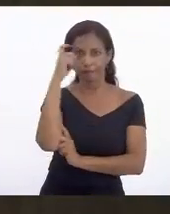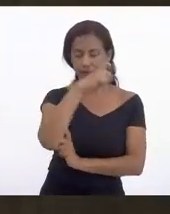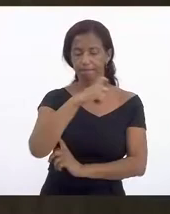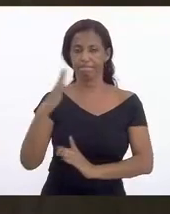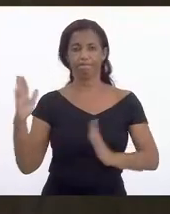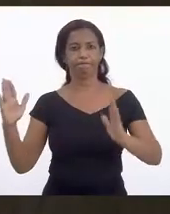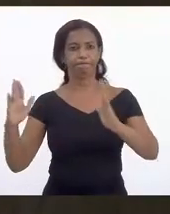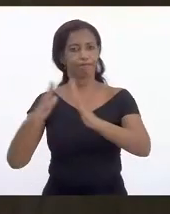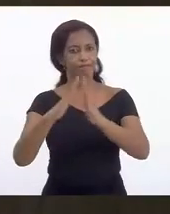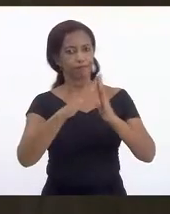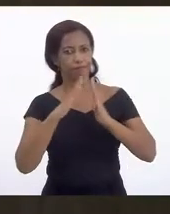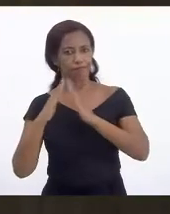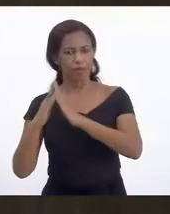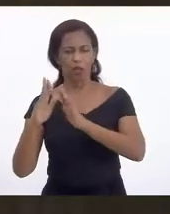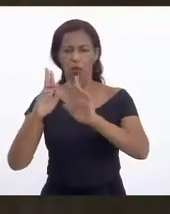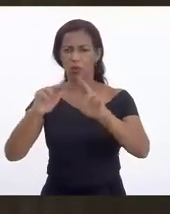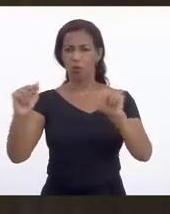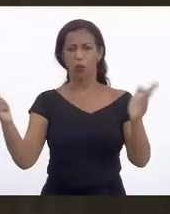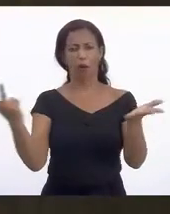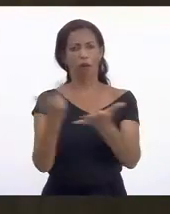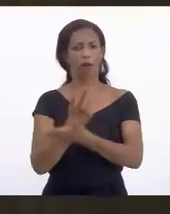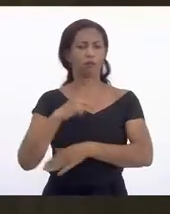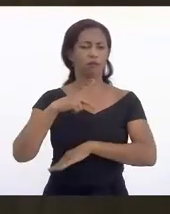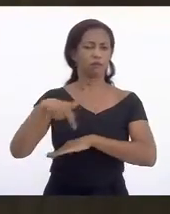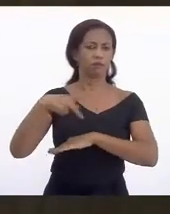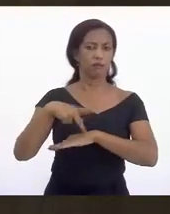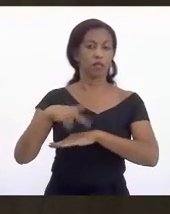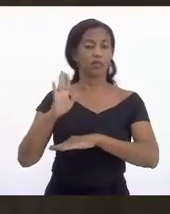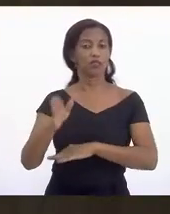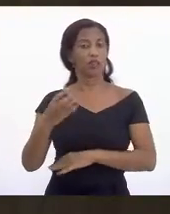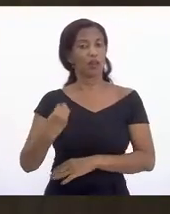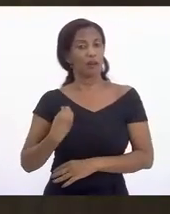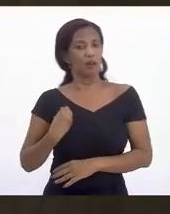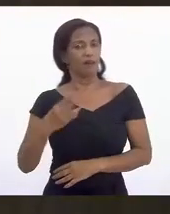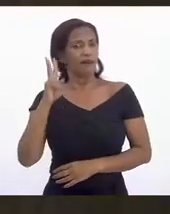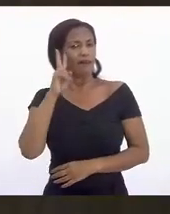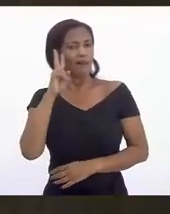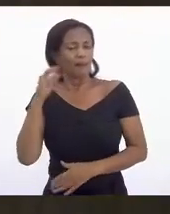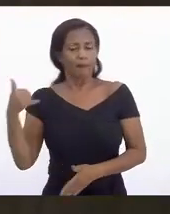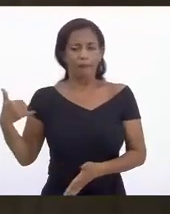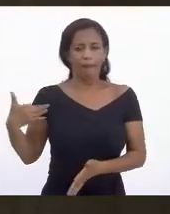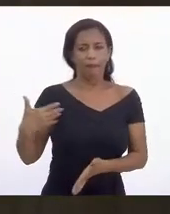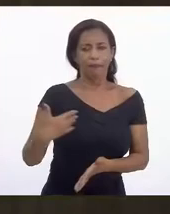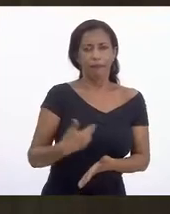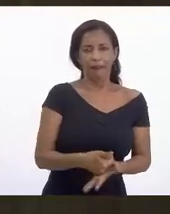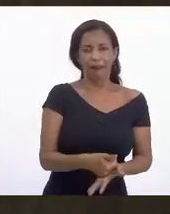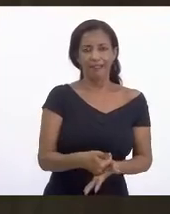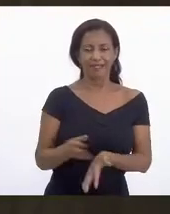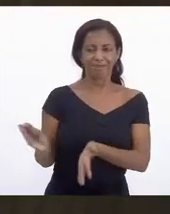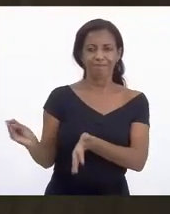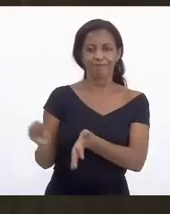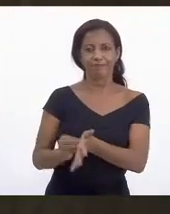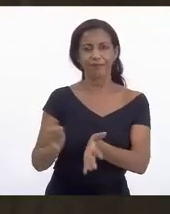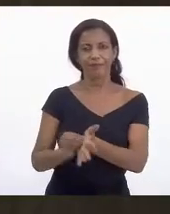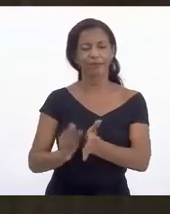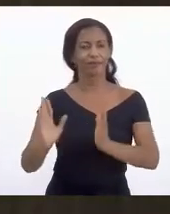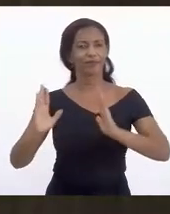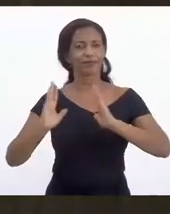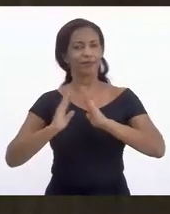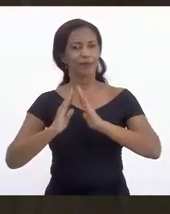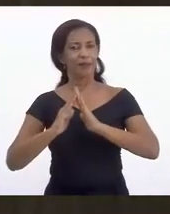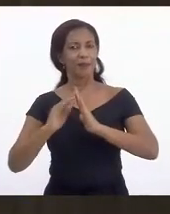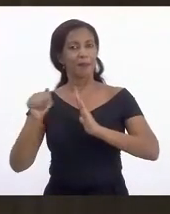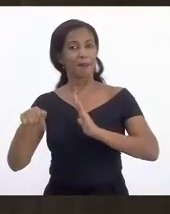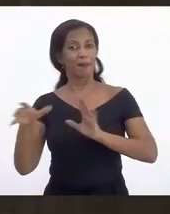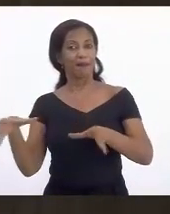habitacional, como nunca antes nesse país. Nós já vivemos, historicamente, um processo de déficit habitacional